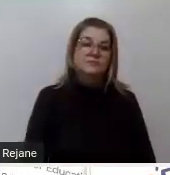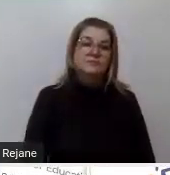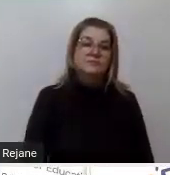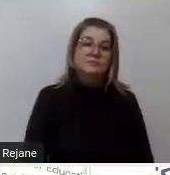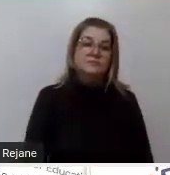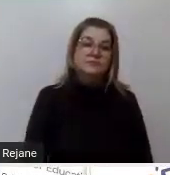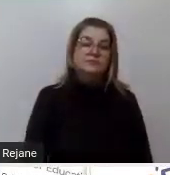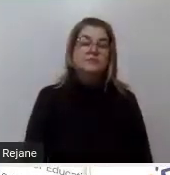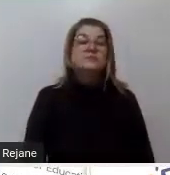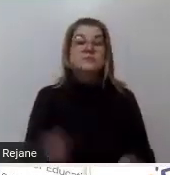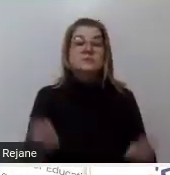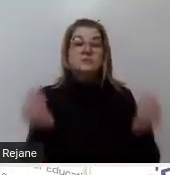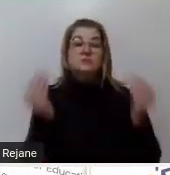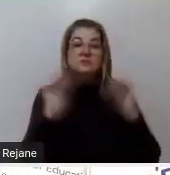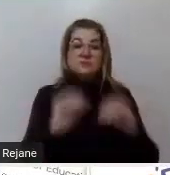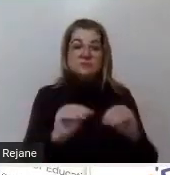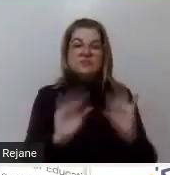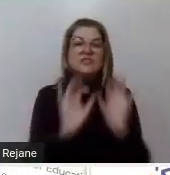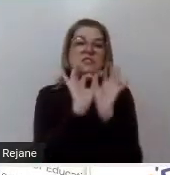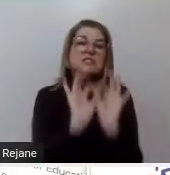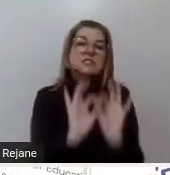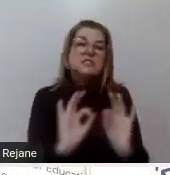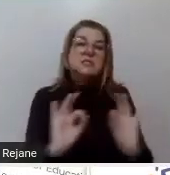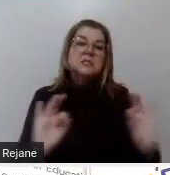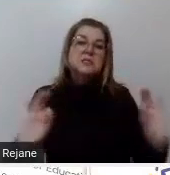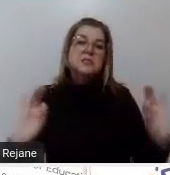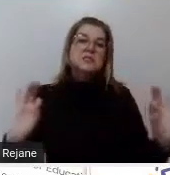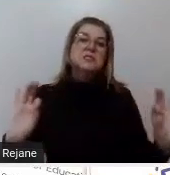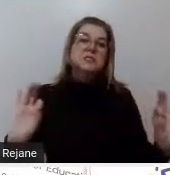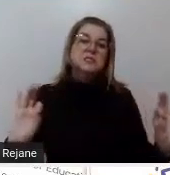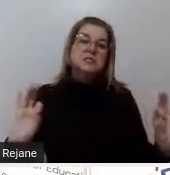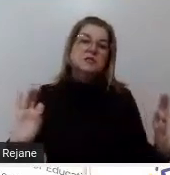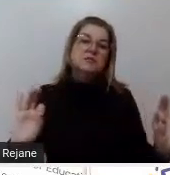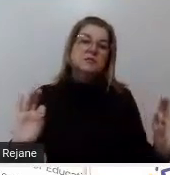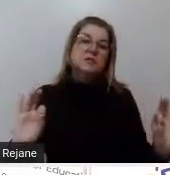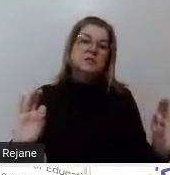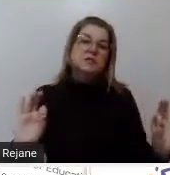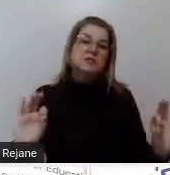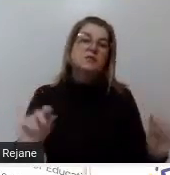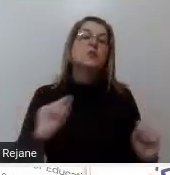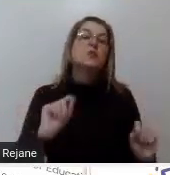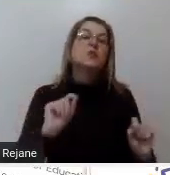Então, eu coloquei de forma bem simples aqui o que